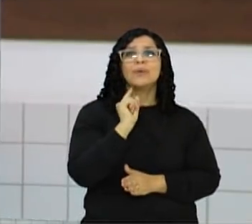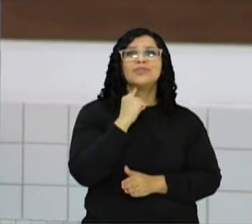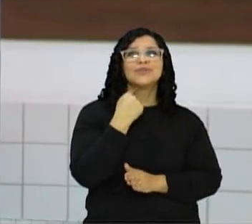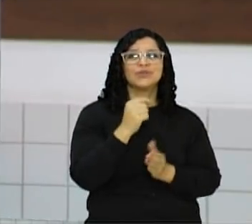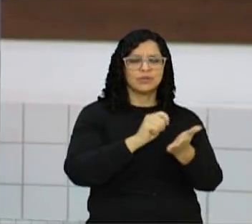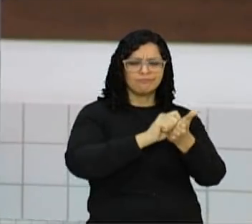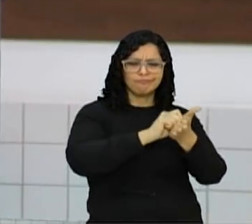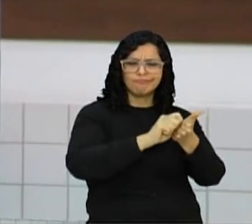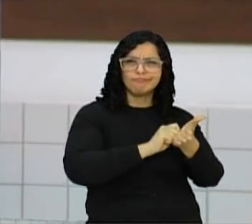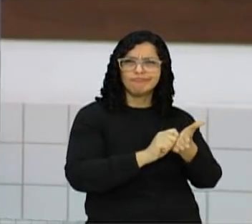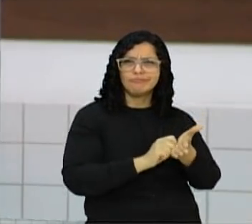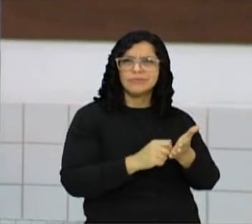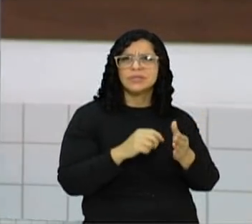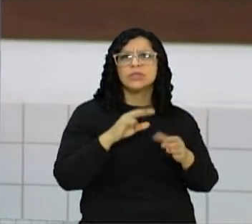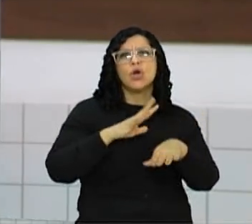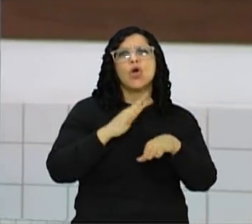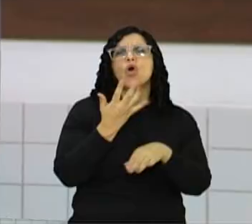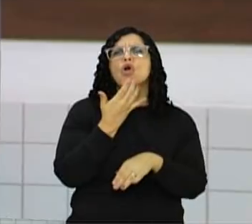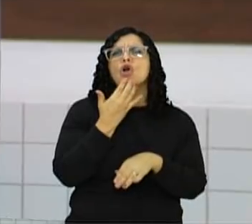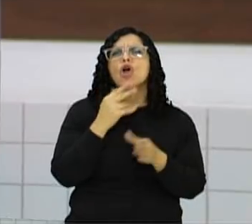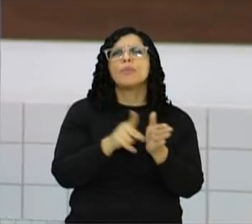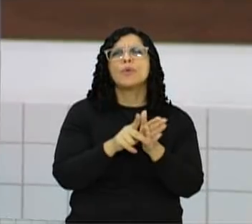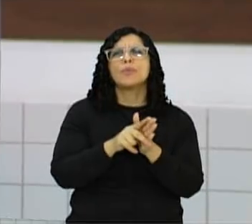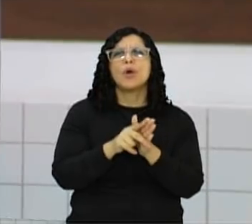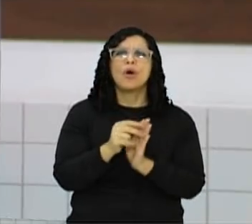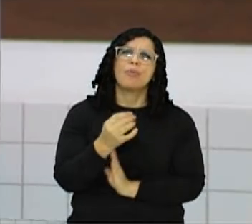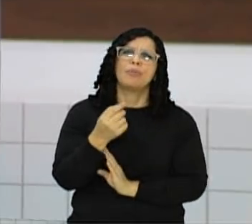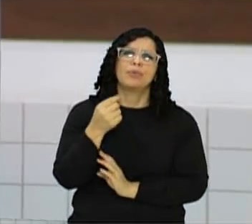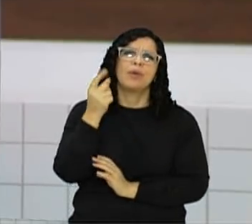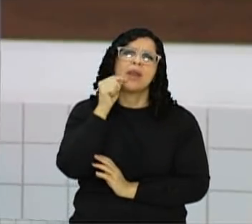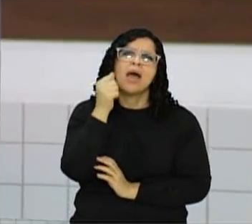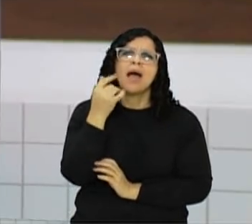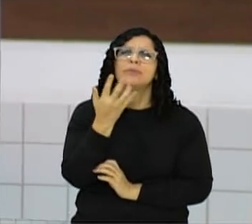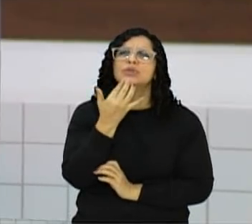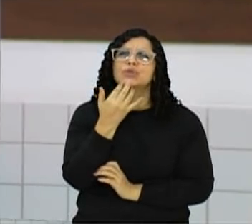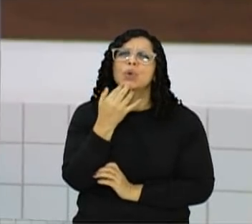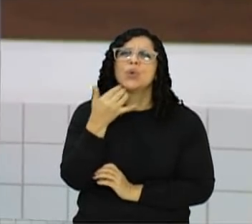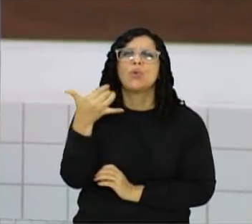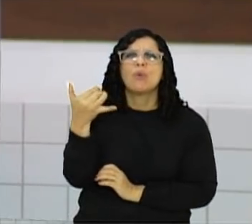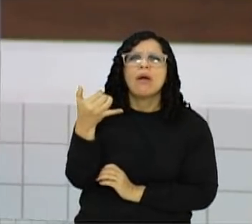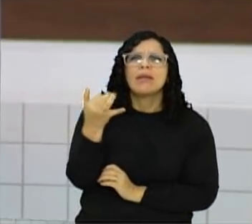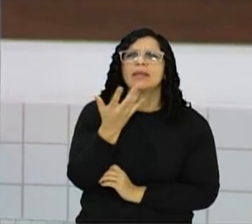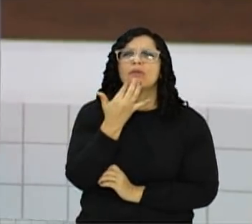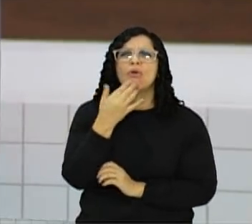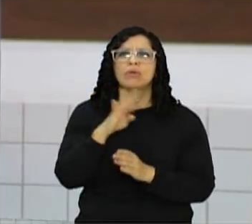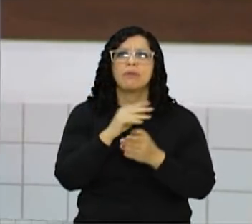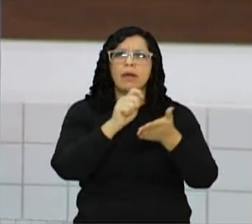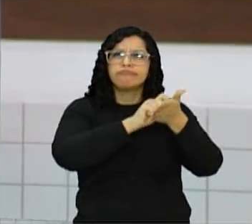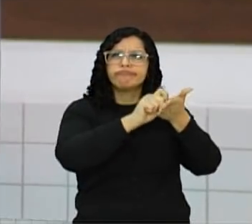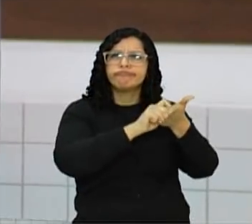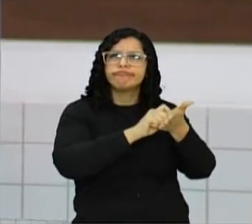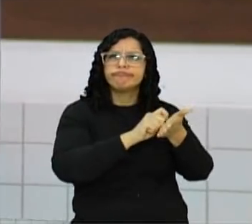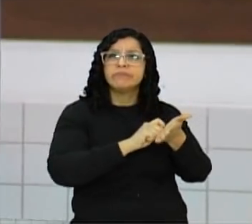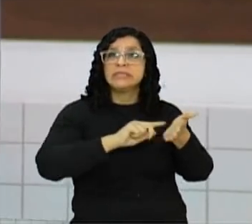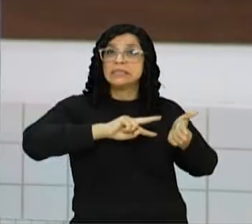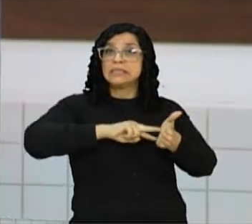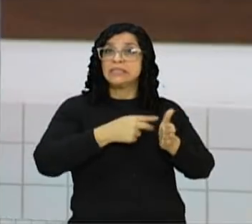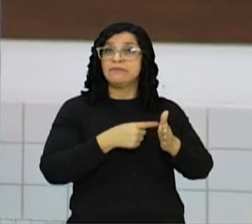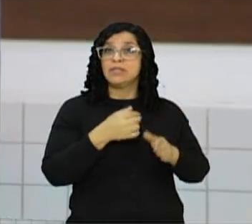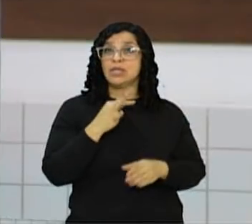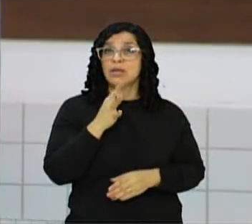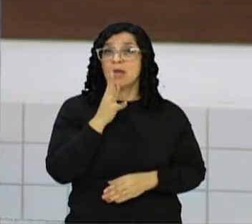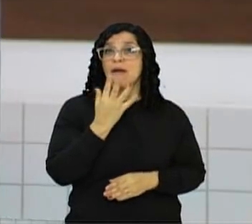aqui. Escolha uma cor de lápis de cor, ou de canetinha, ou de outro material, que represente a